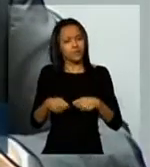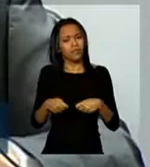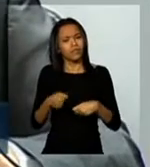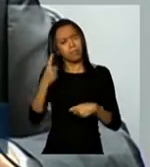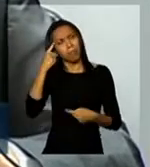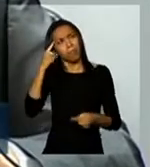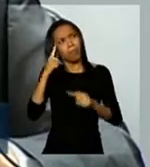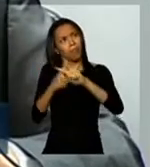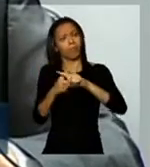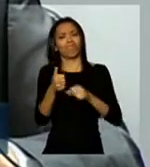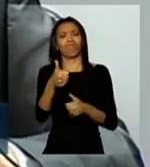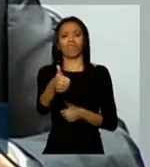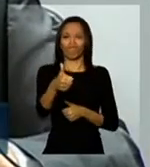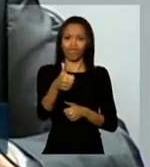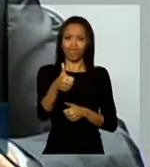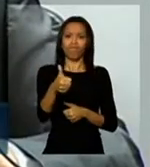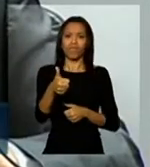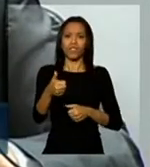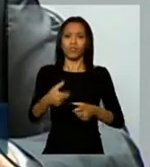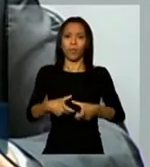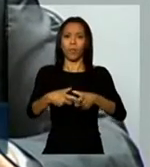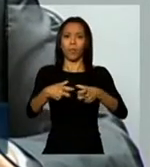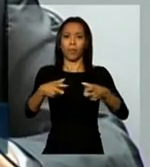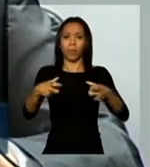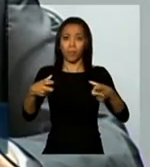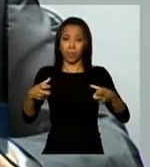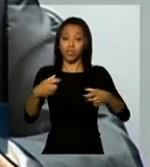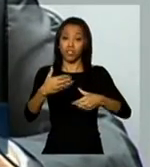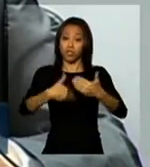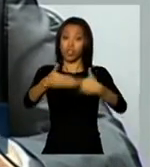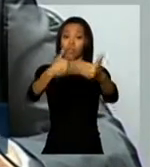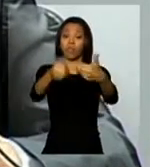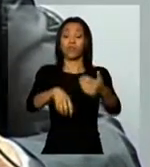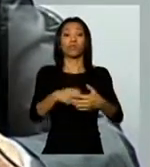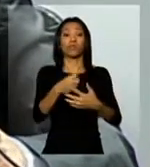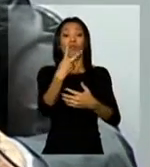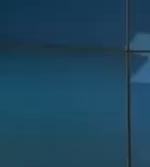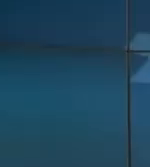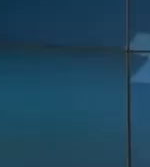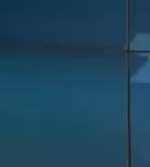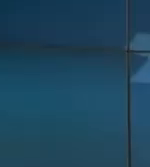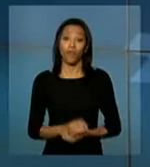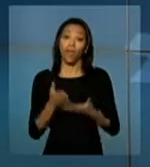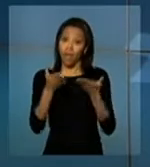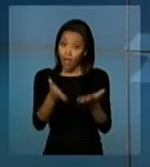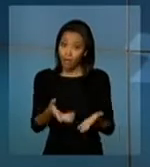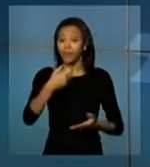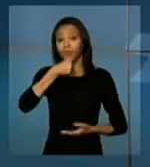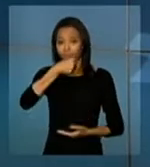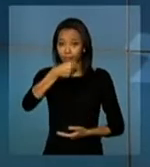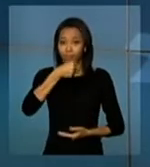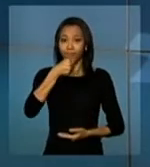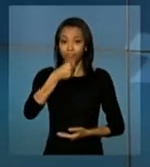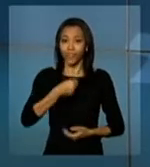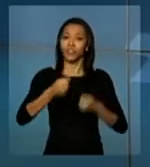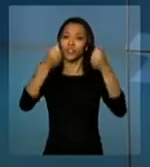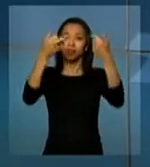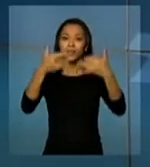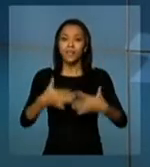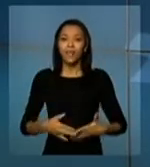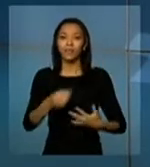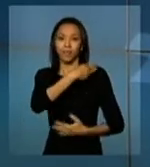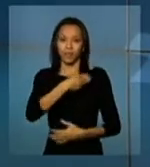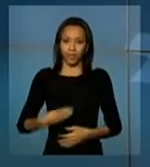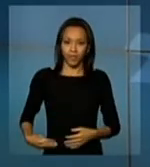realista, termos um crescimento de 2,5% em 2014. Essa foi a entrevista coletiva da ministra